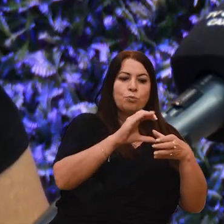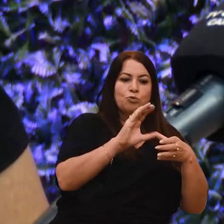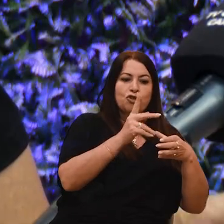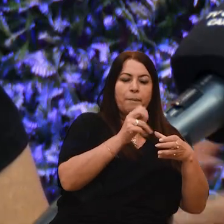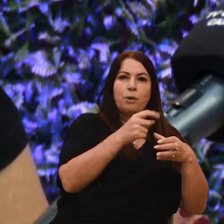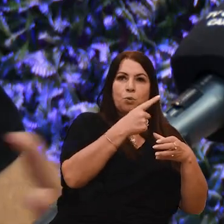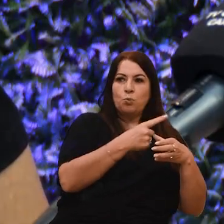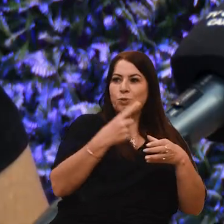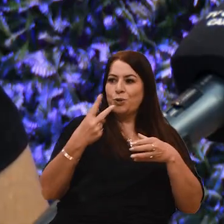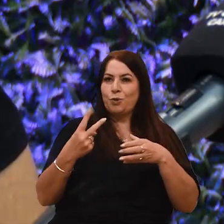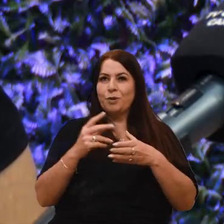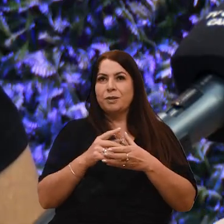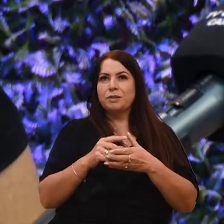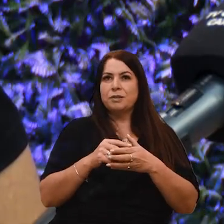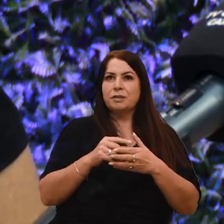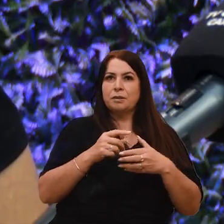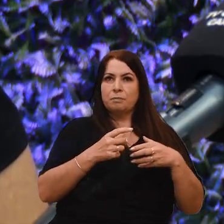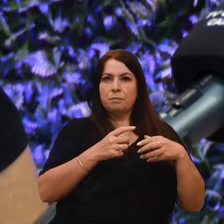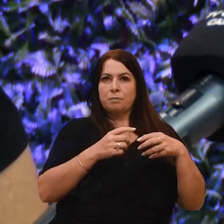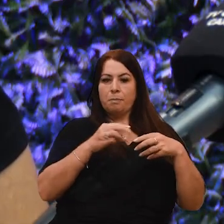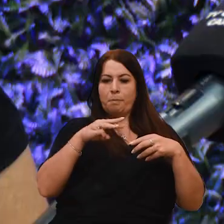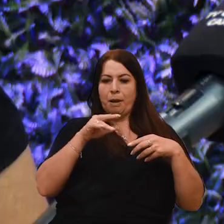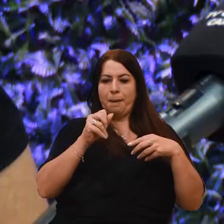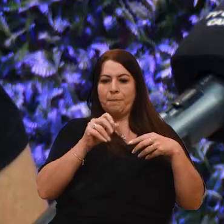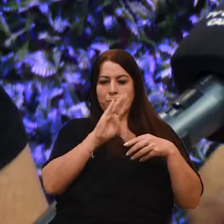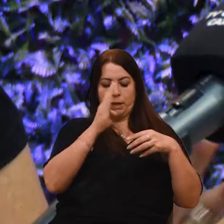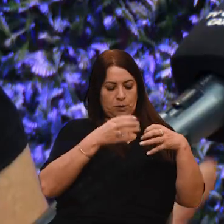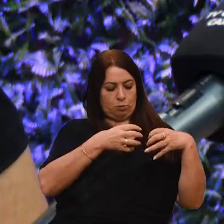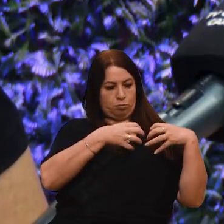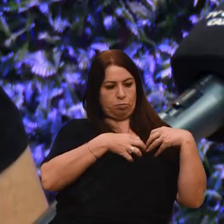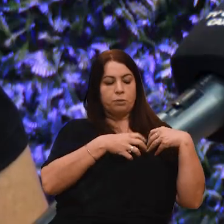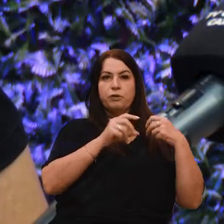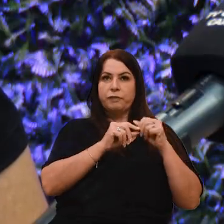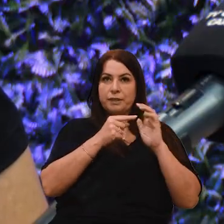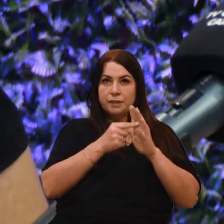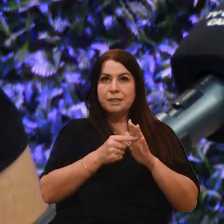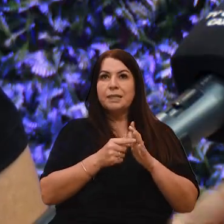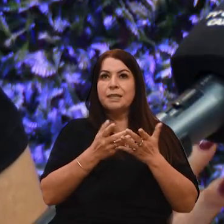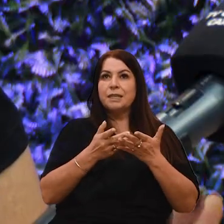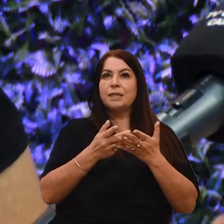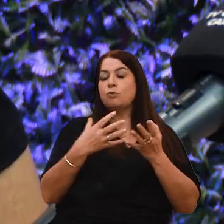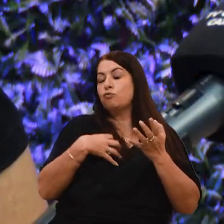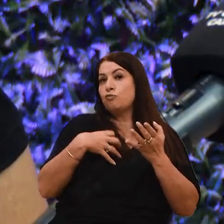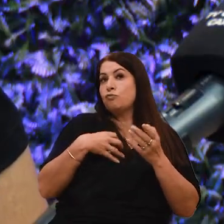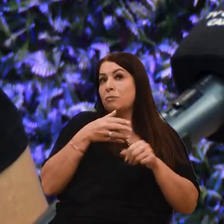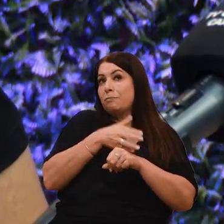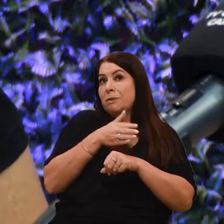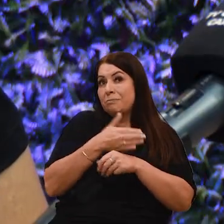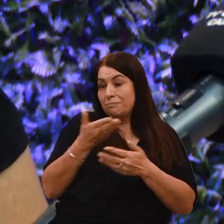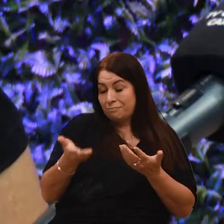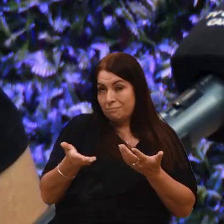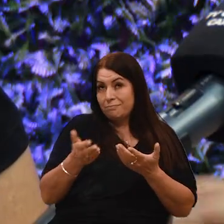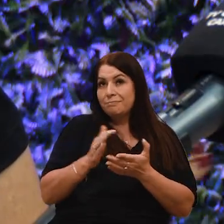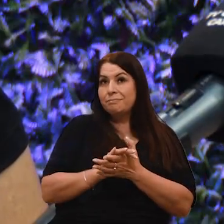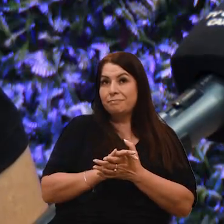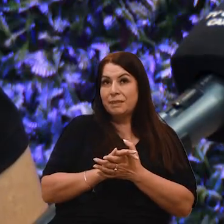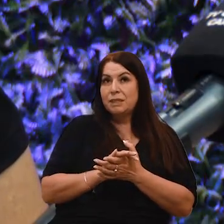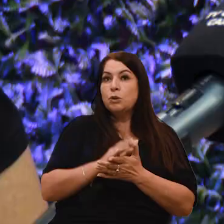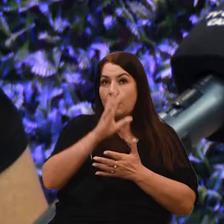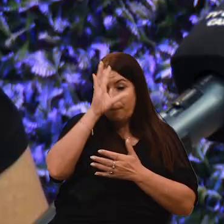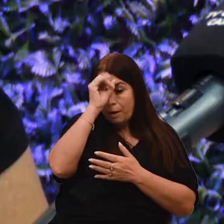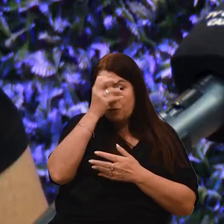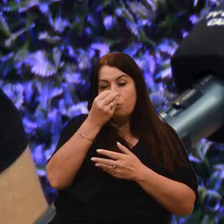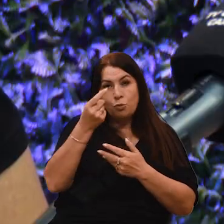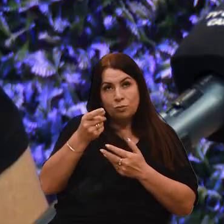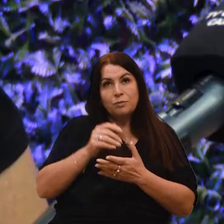2... Botava o mapa do Brasil ali, tinha que fazer isso aí. Mas é uma forma de participação. E tu aprende